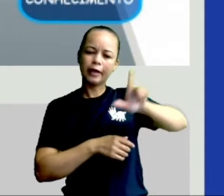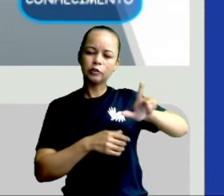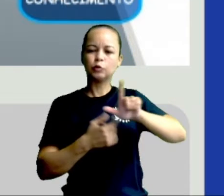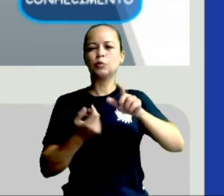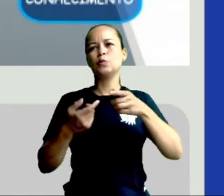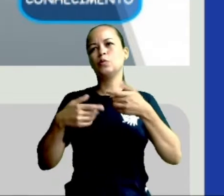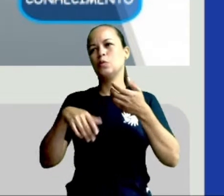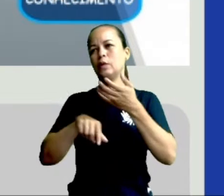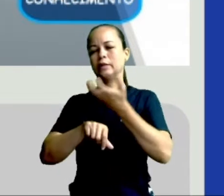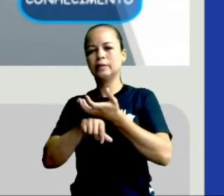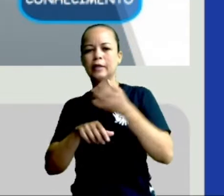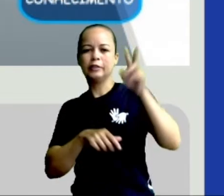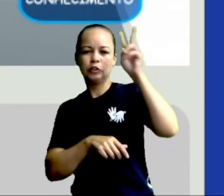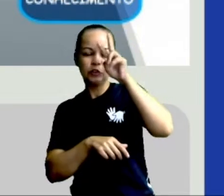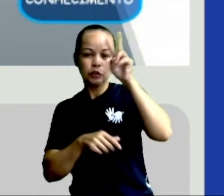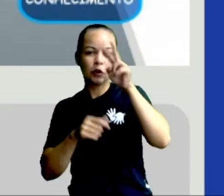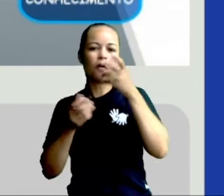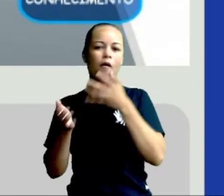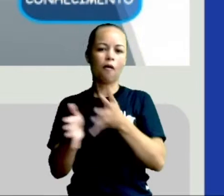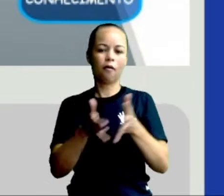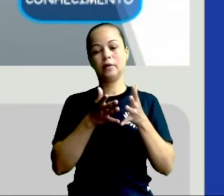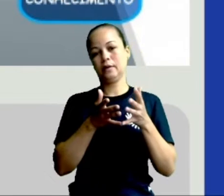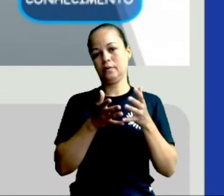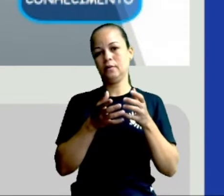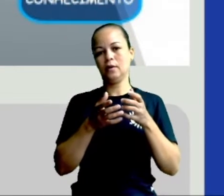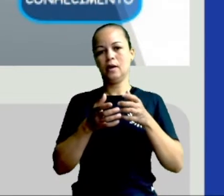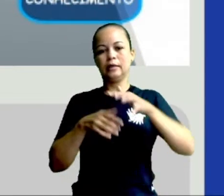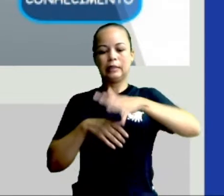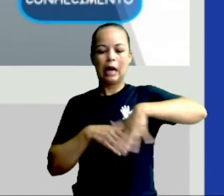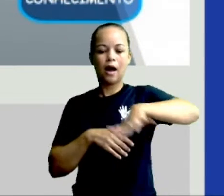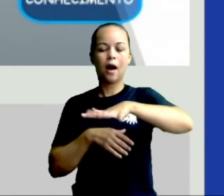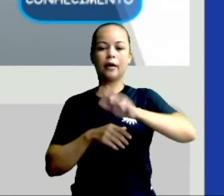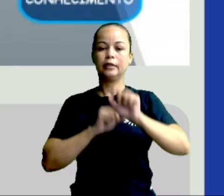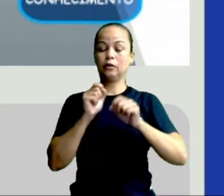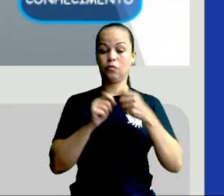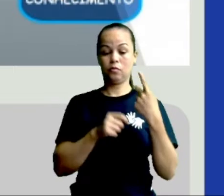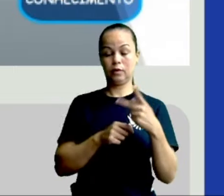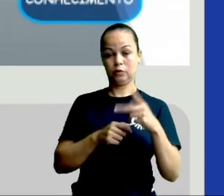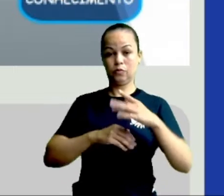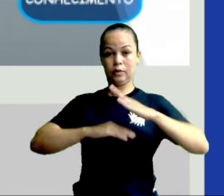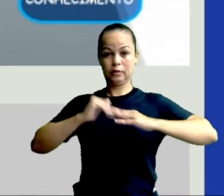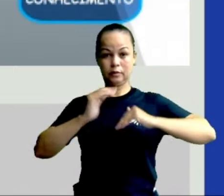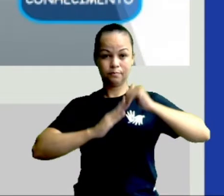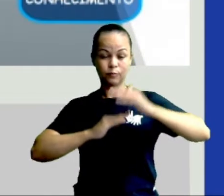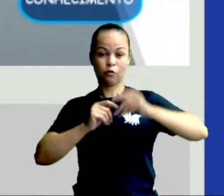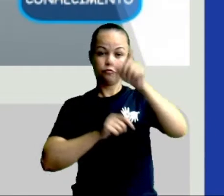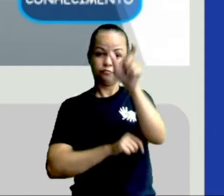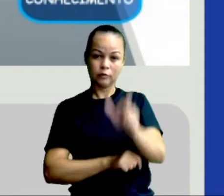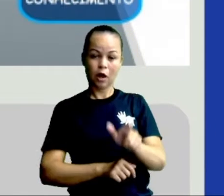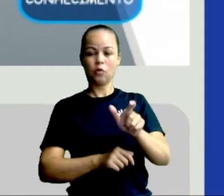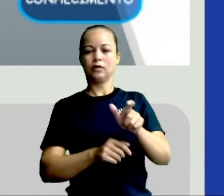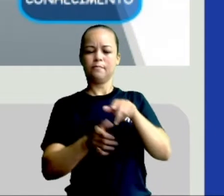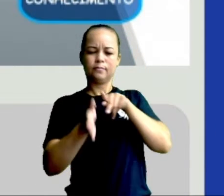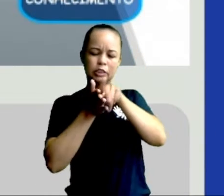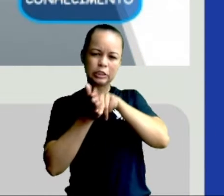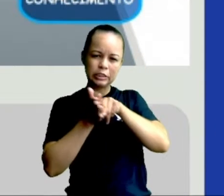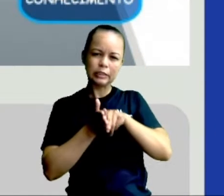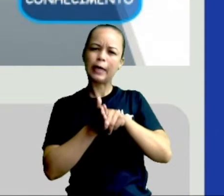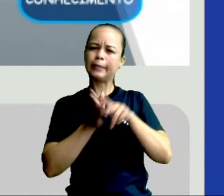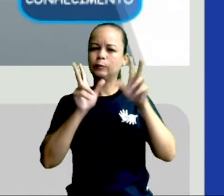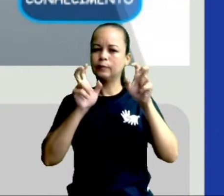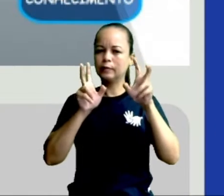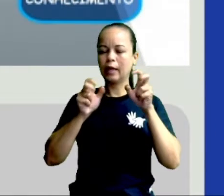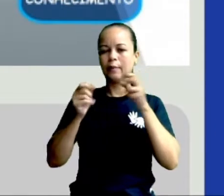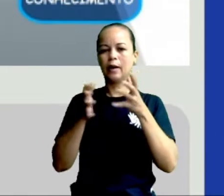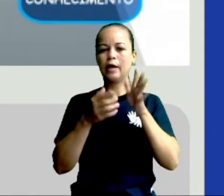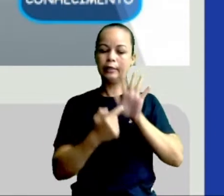fazem pesquisa científica, porque quando esse profissional está investigando sobre determinado tema, ele está apontando